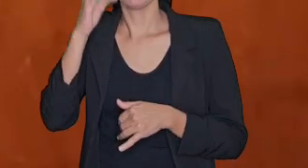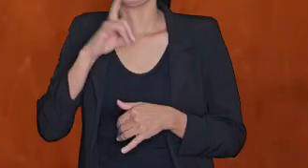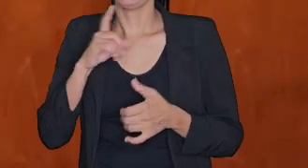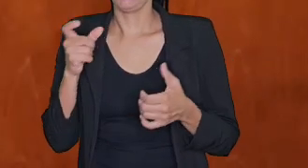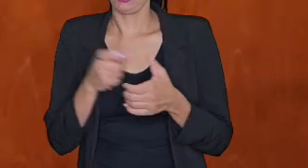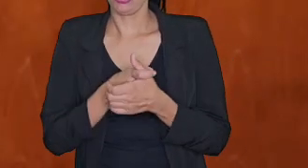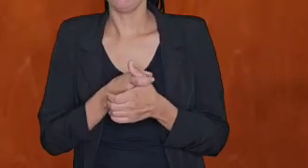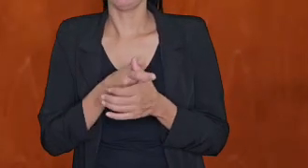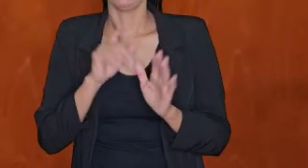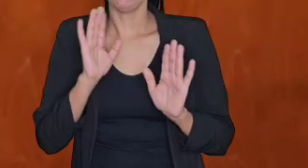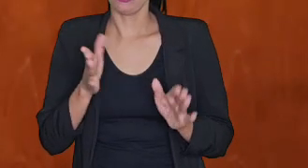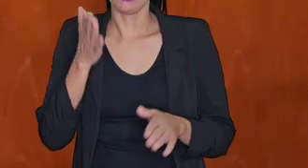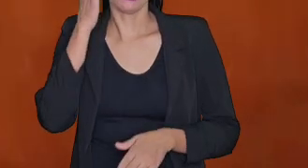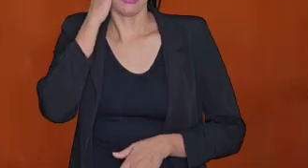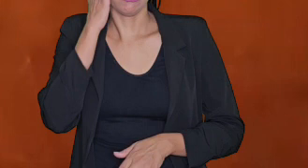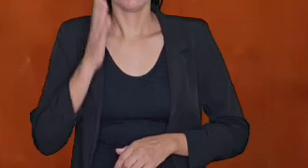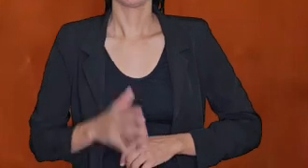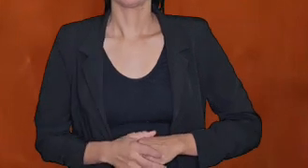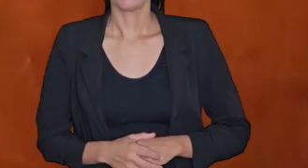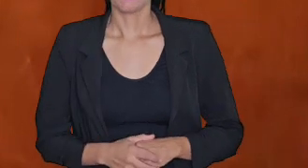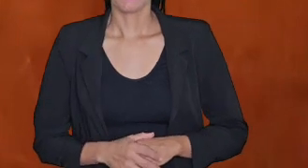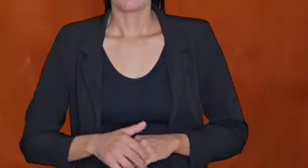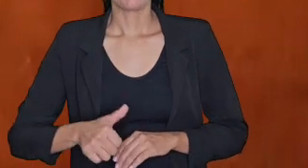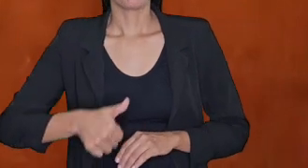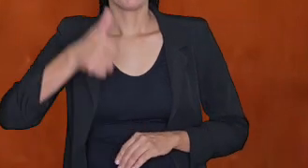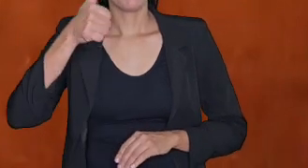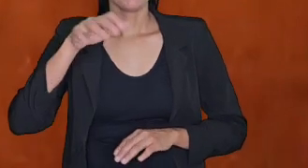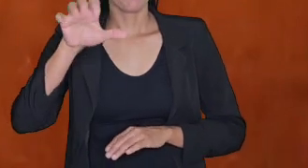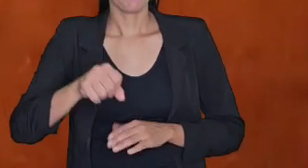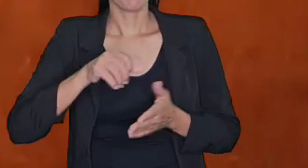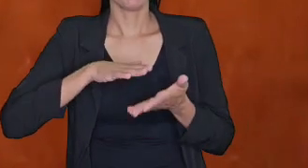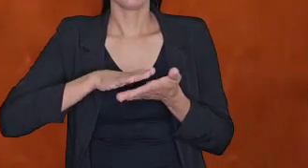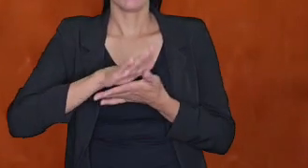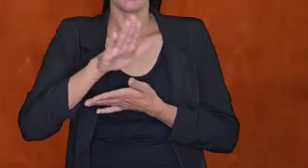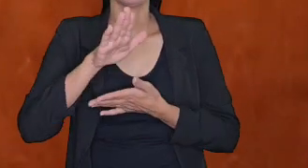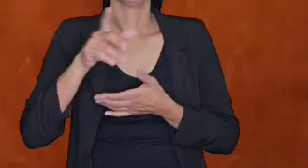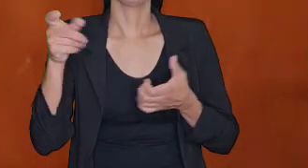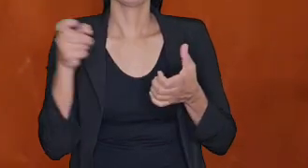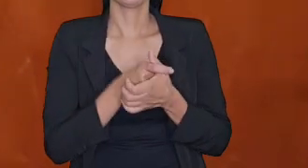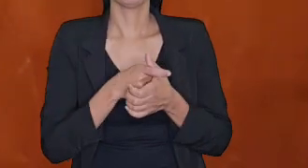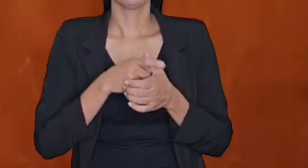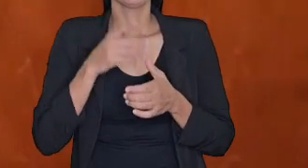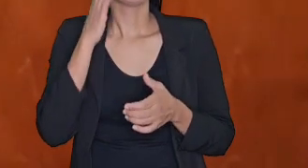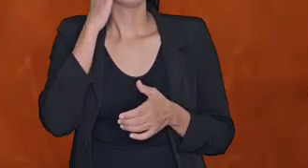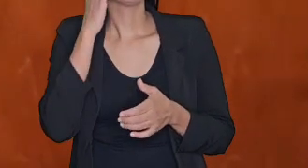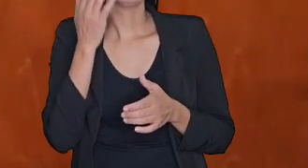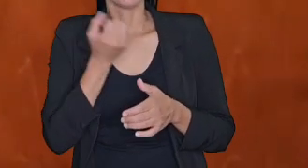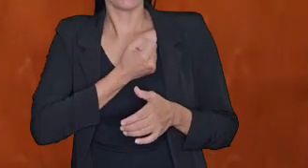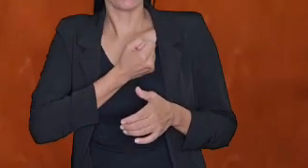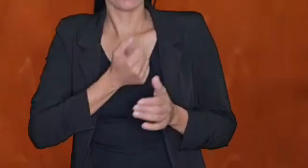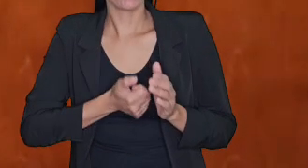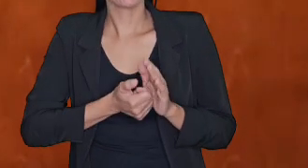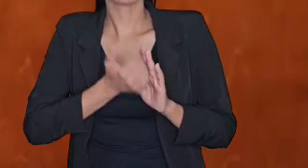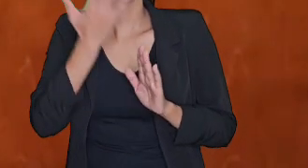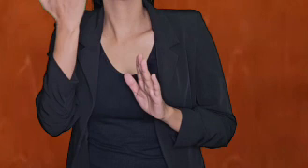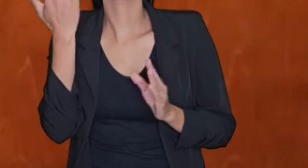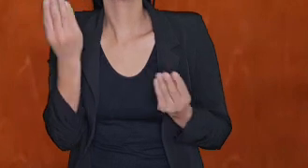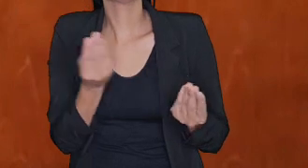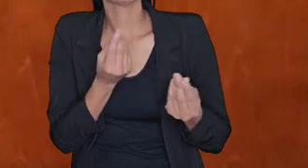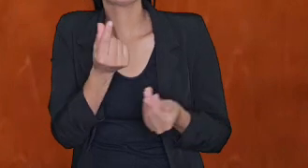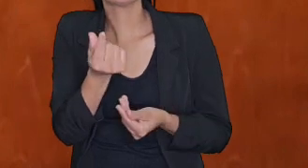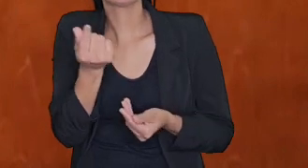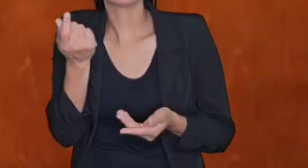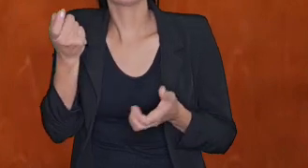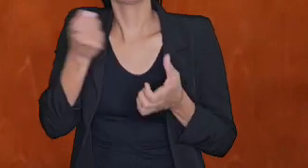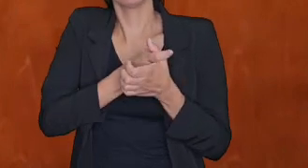Você está ciente de que há essa dívida. Primeiro, é preciso pegar um extrato dessa dívida, até para saber qual